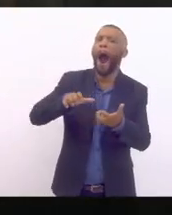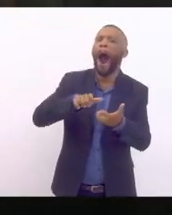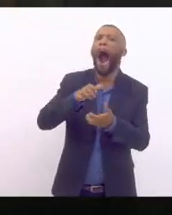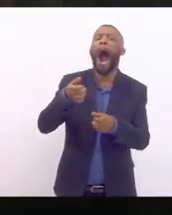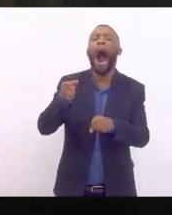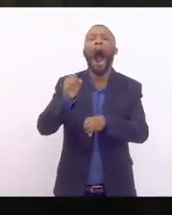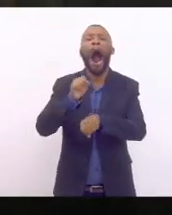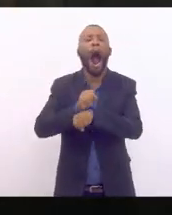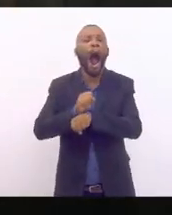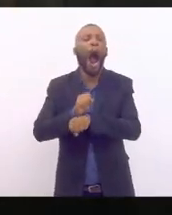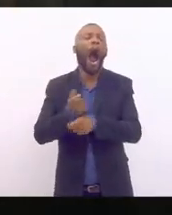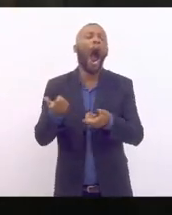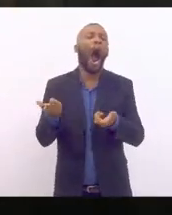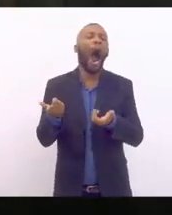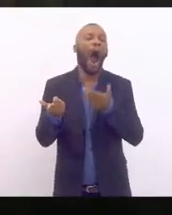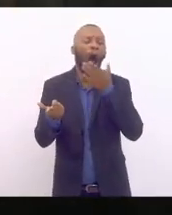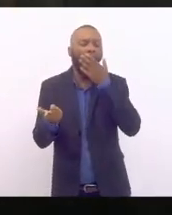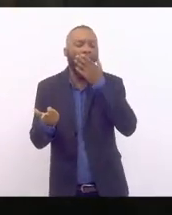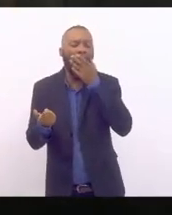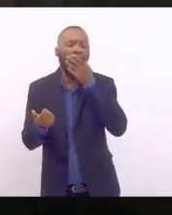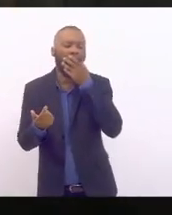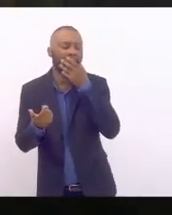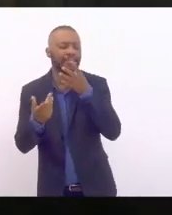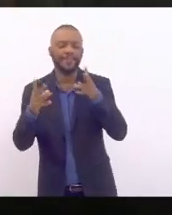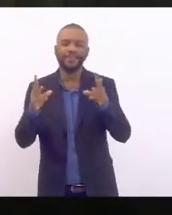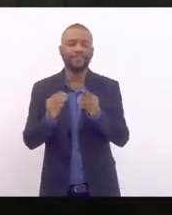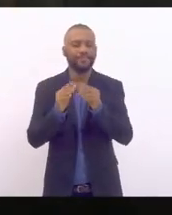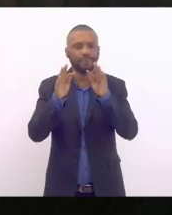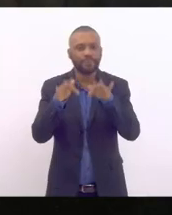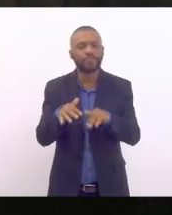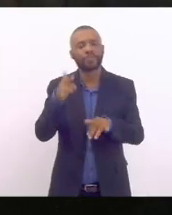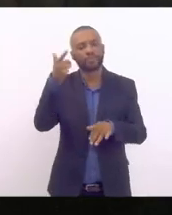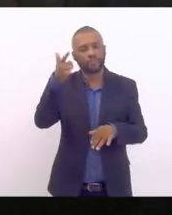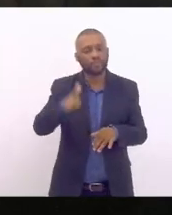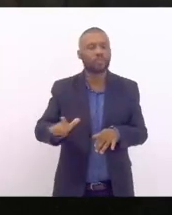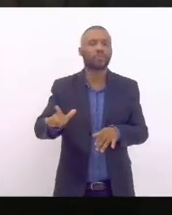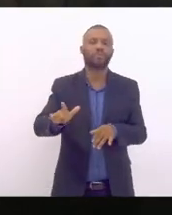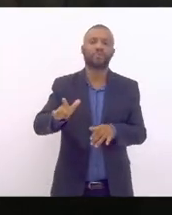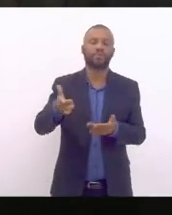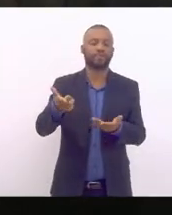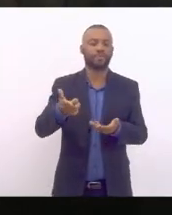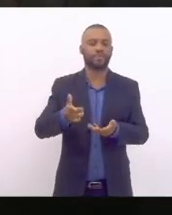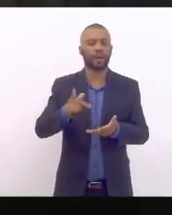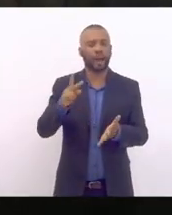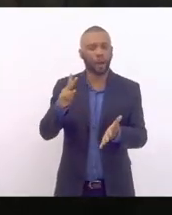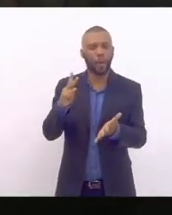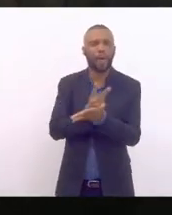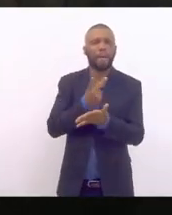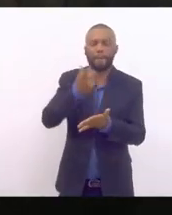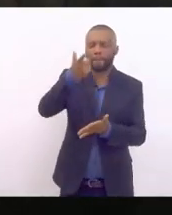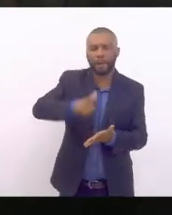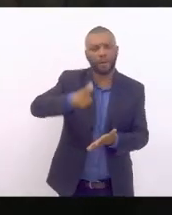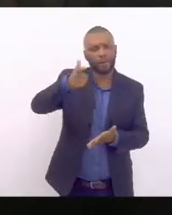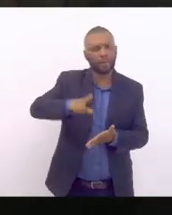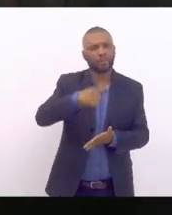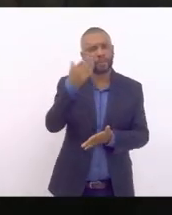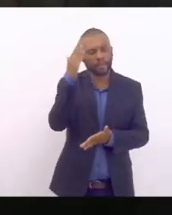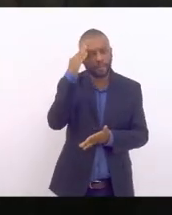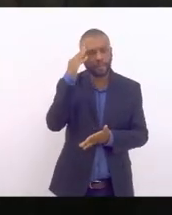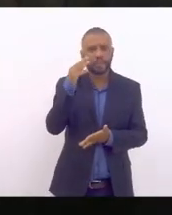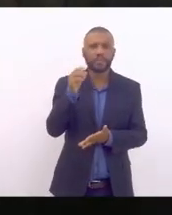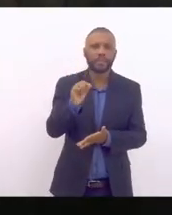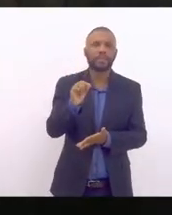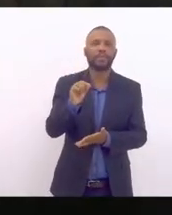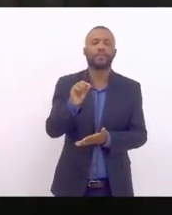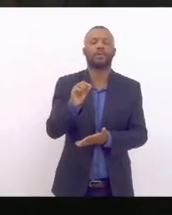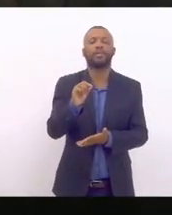de paralisação enfim é mais uma vez se repetindo e a gente sabe né waldeck que